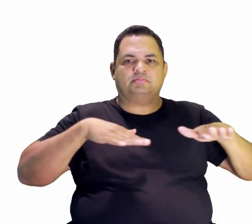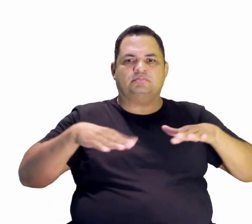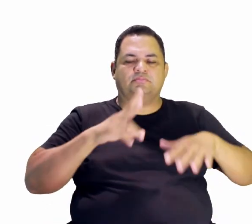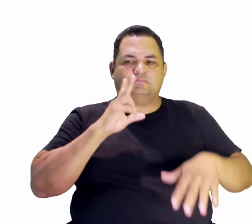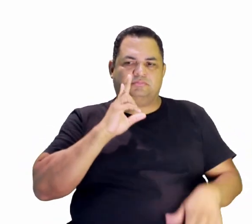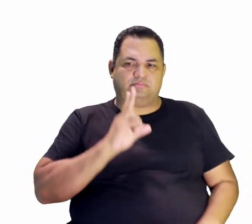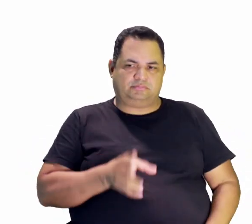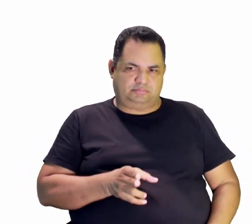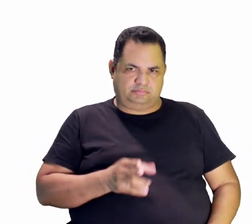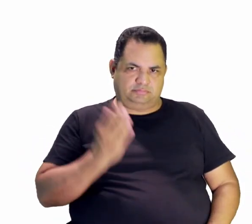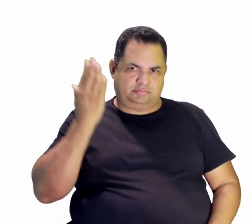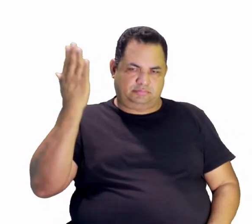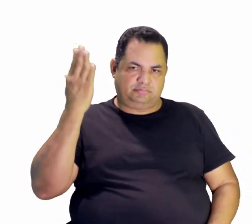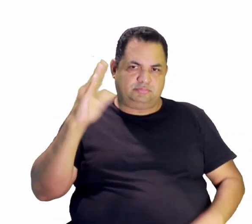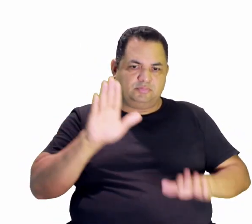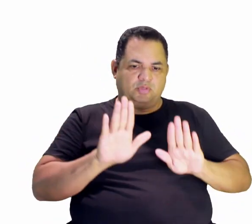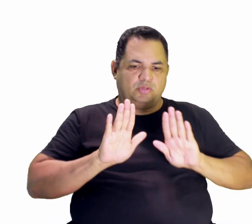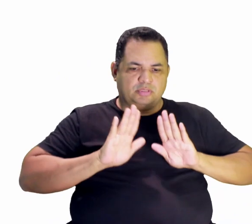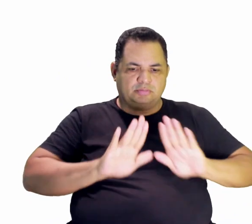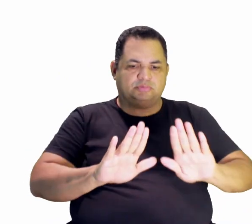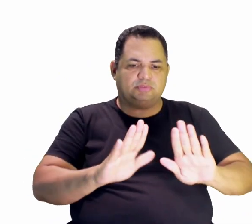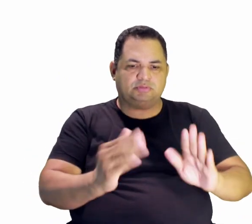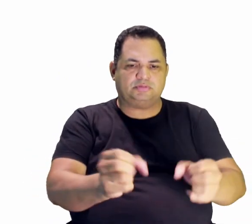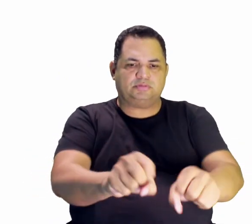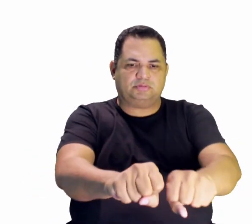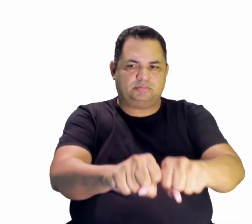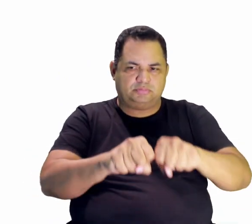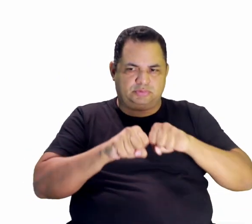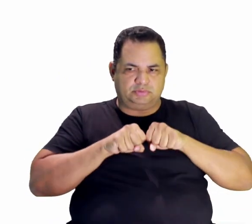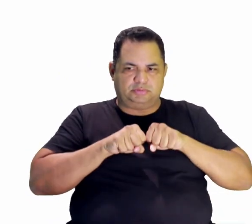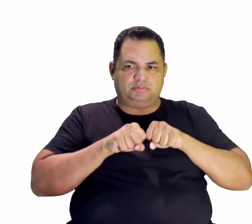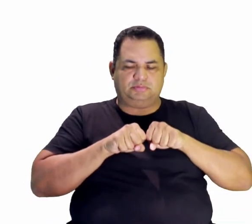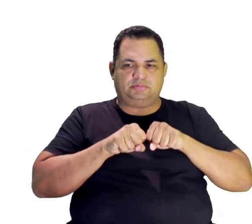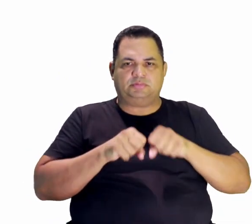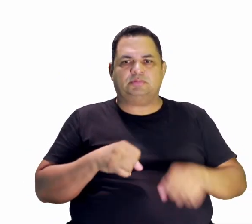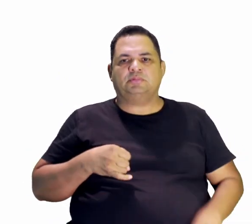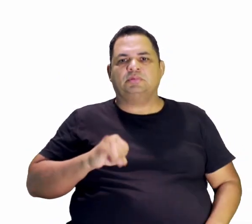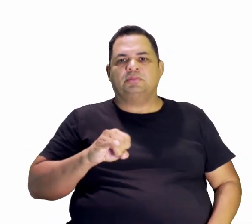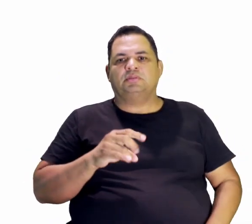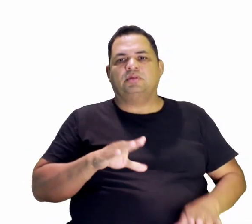mesmo movimento desse. Isso aqui está puxando e aqui está empurrando. Se você